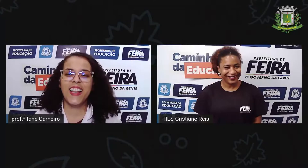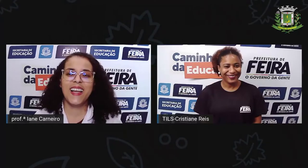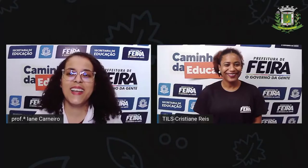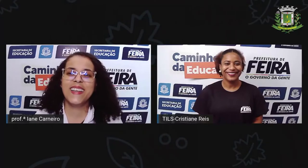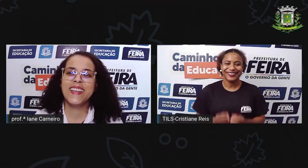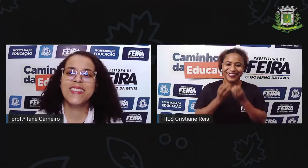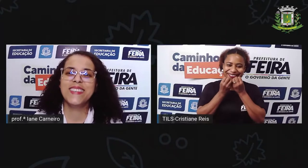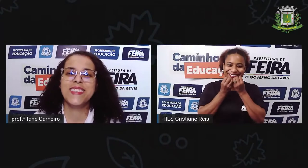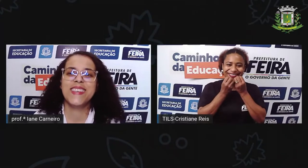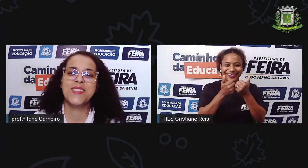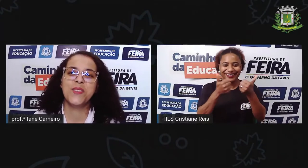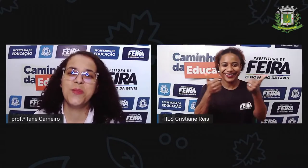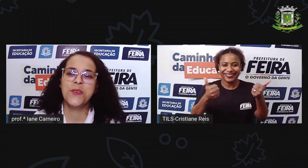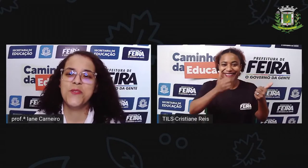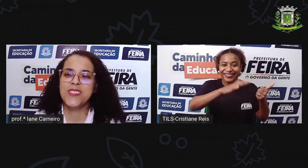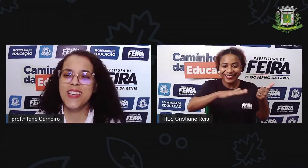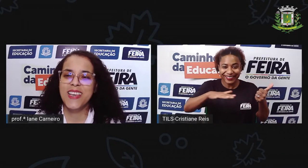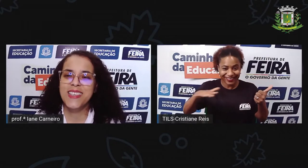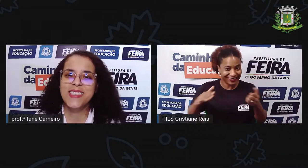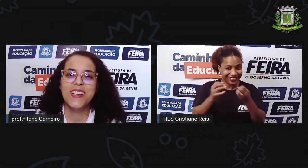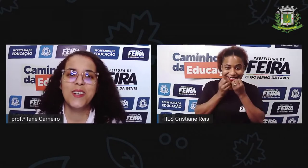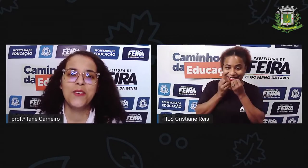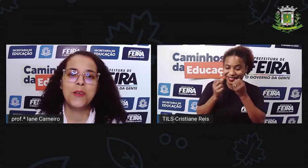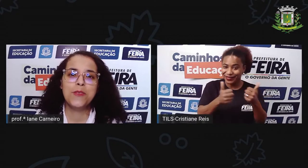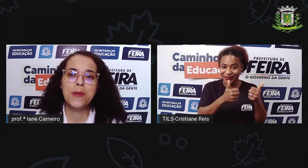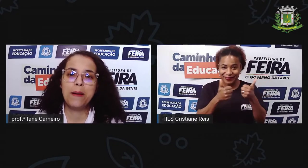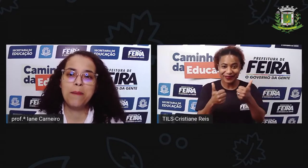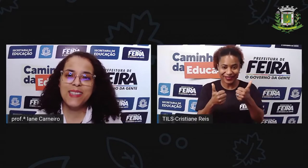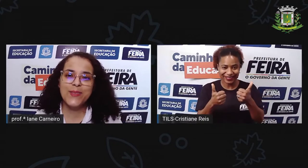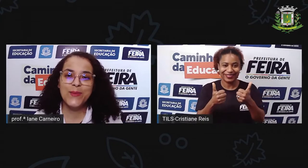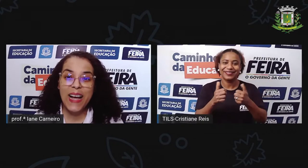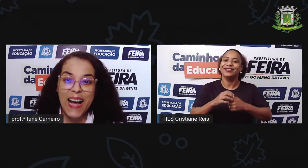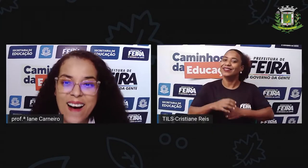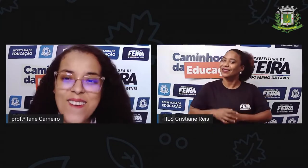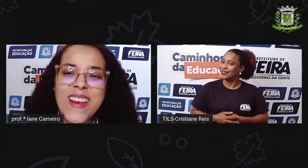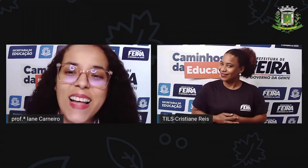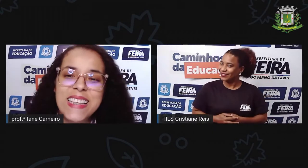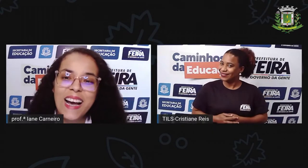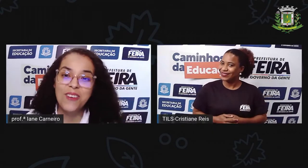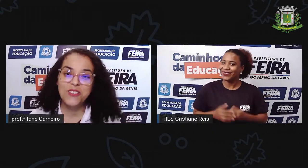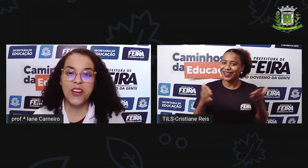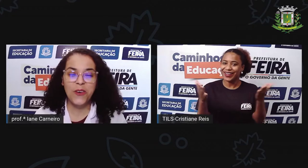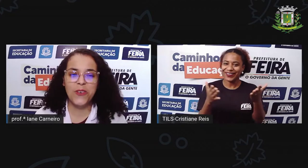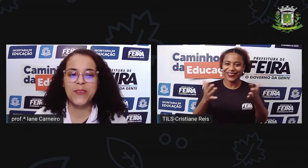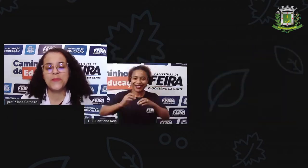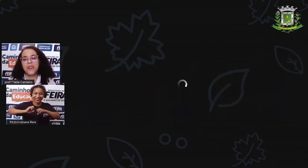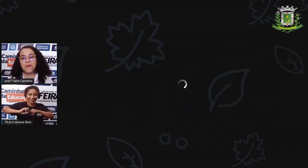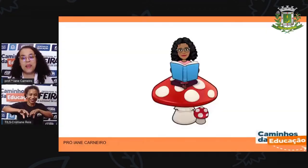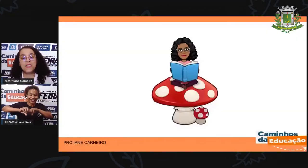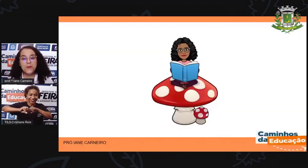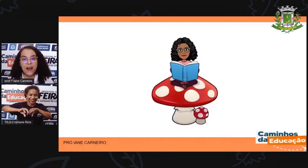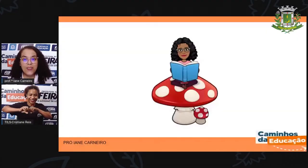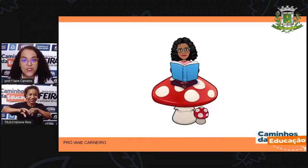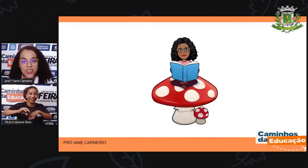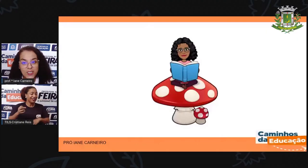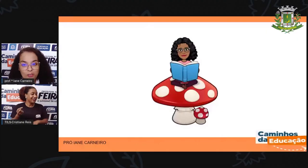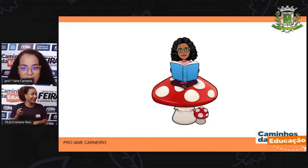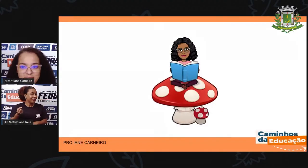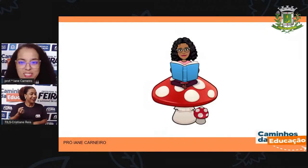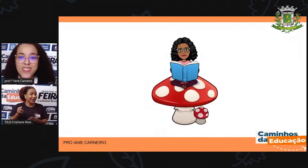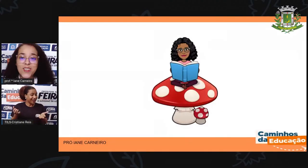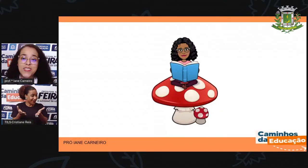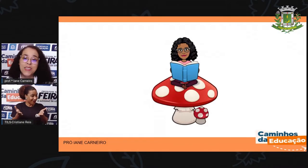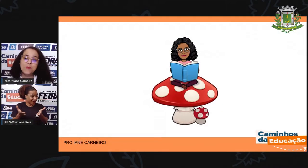Olá, crianças! Tudo bem com vocês? Vamos para mais uma aula, e a aula de agora. Mais uma aula de